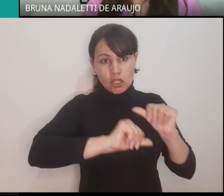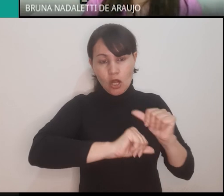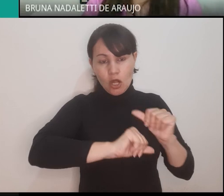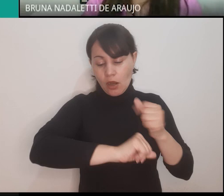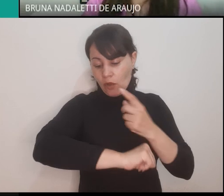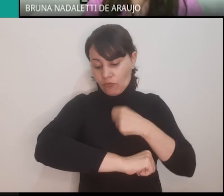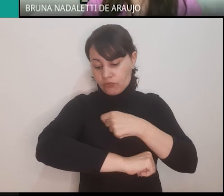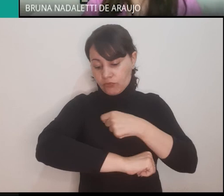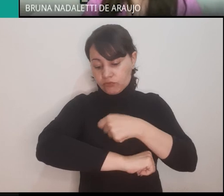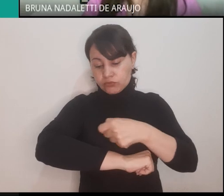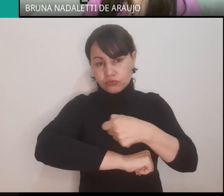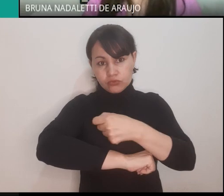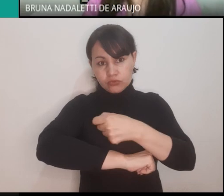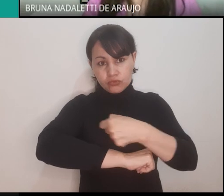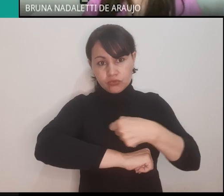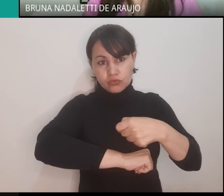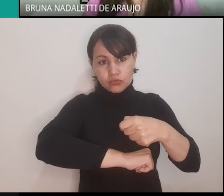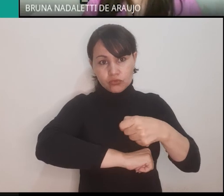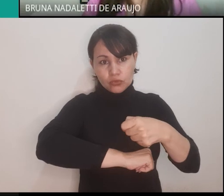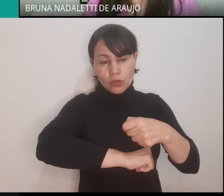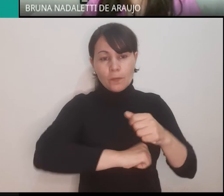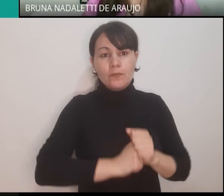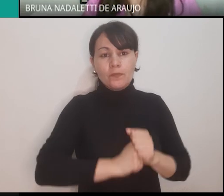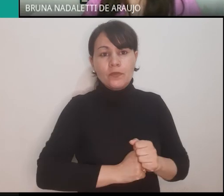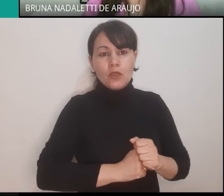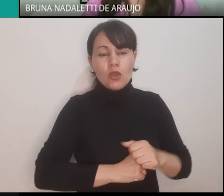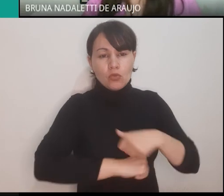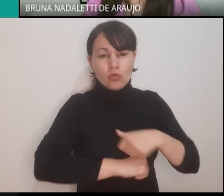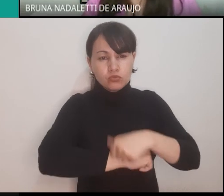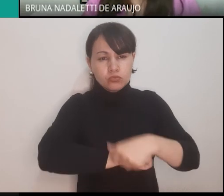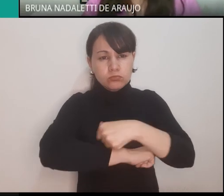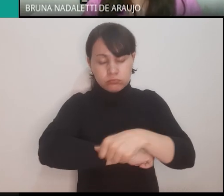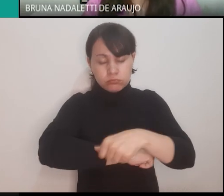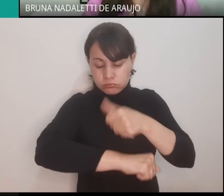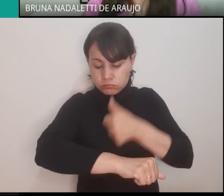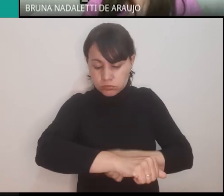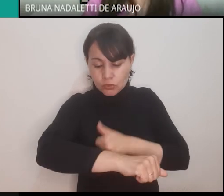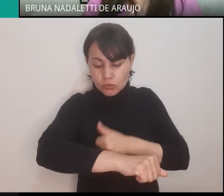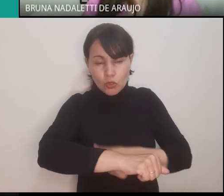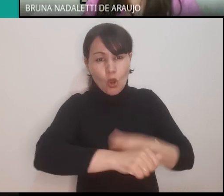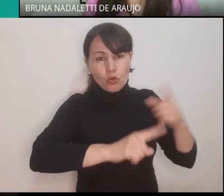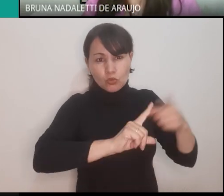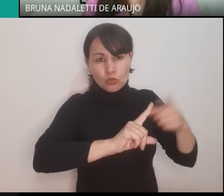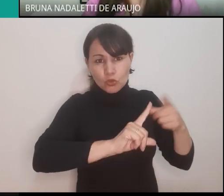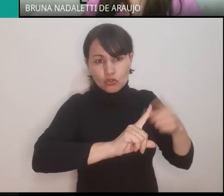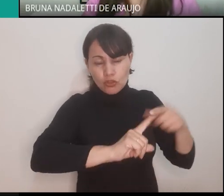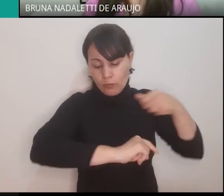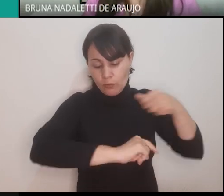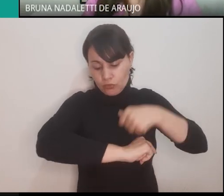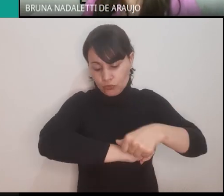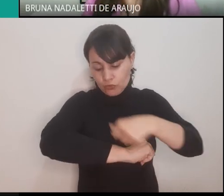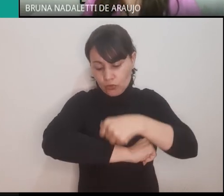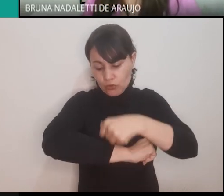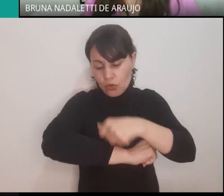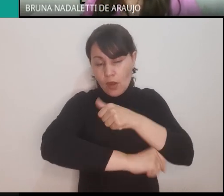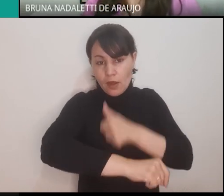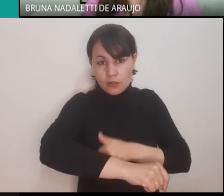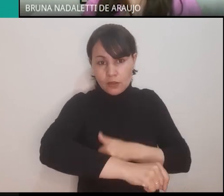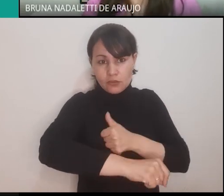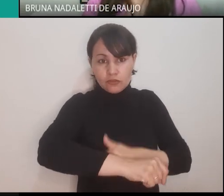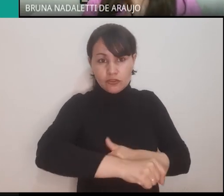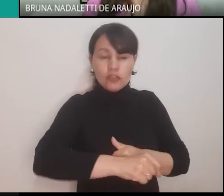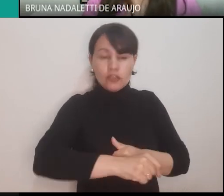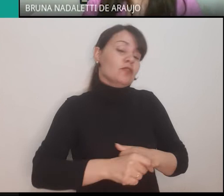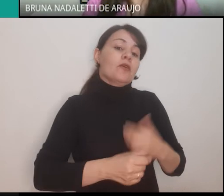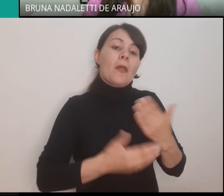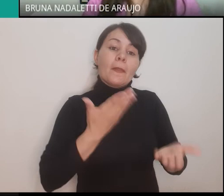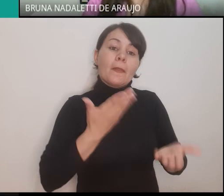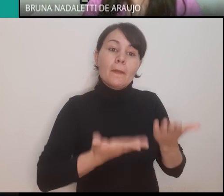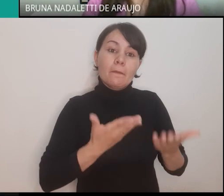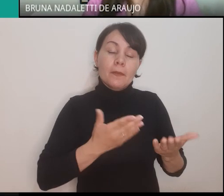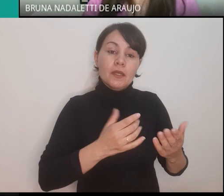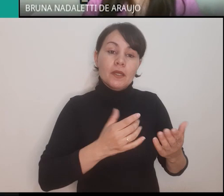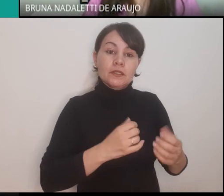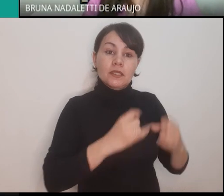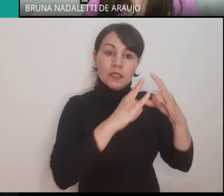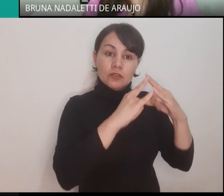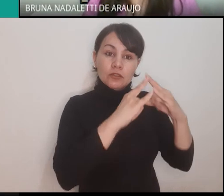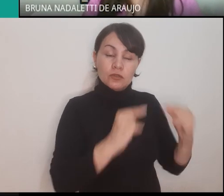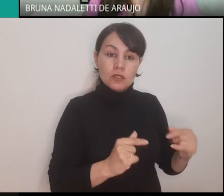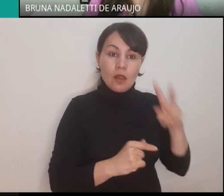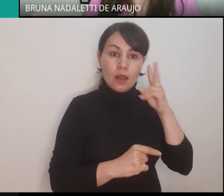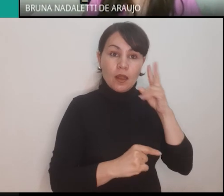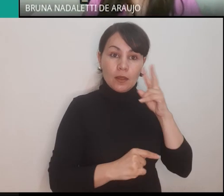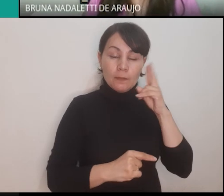de troca e curativo, tipo de curativo, também vai depender da instituição. Lembrando que